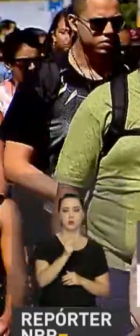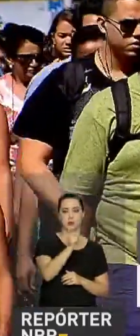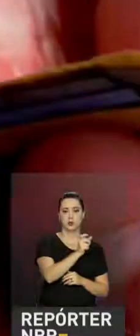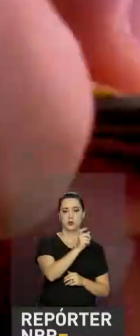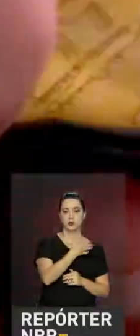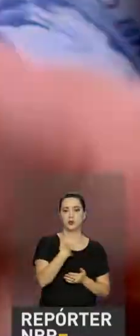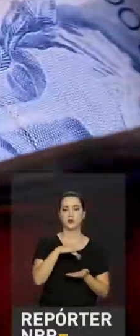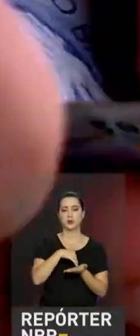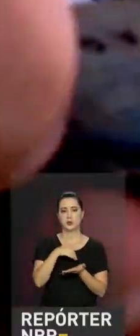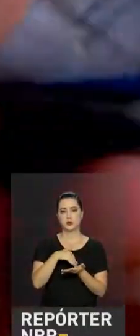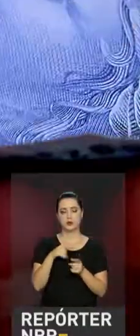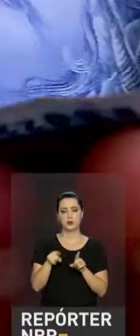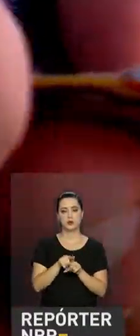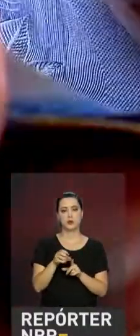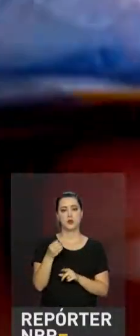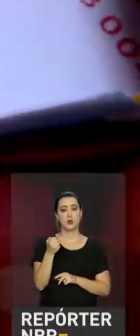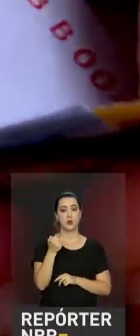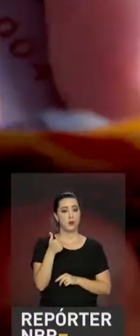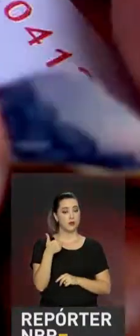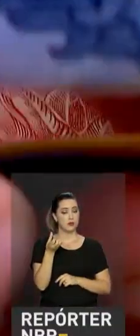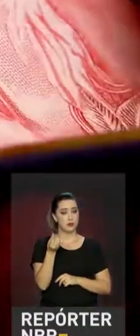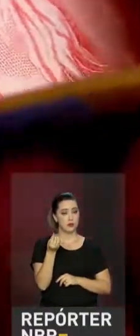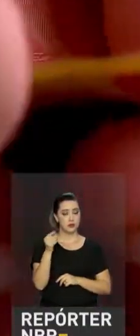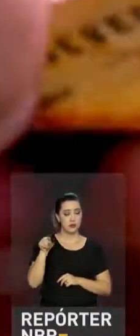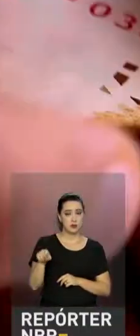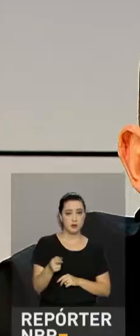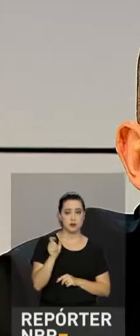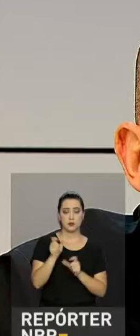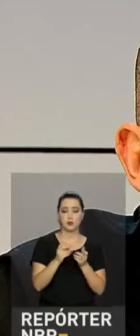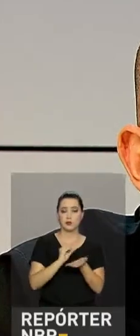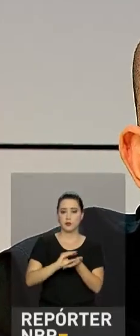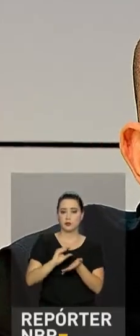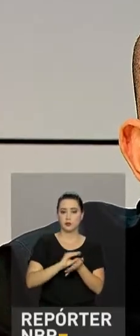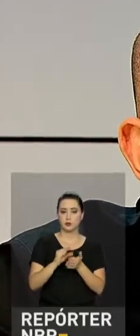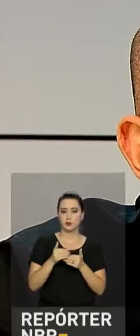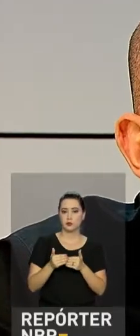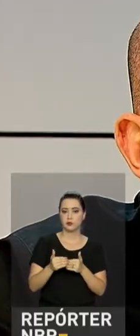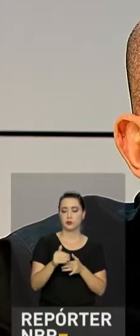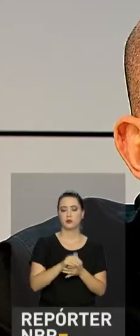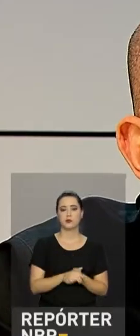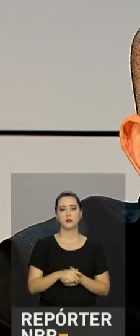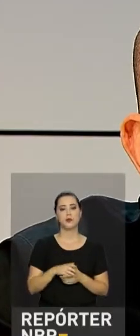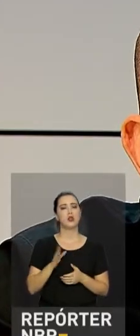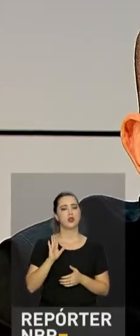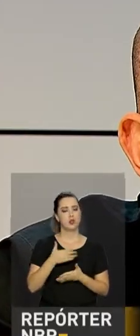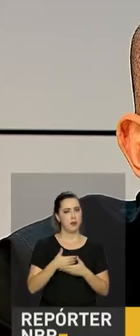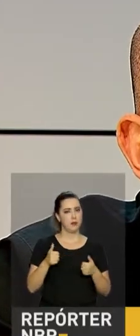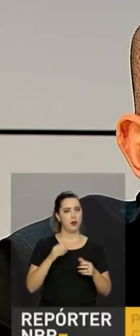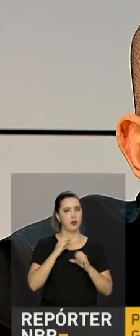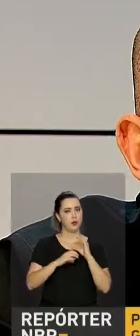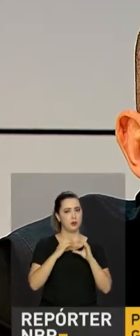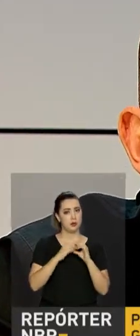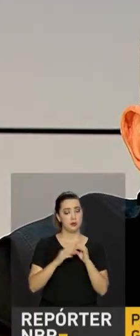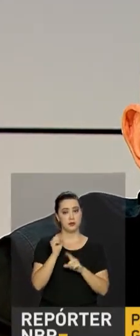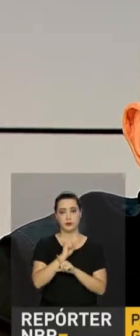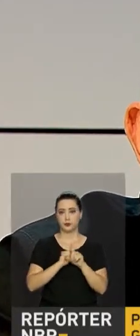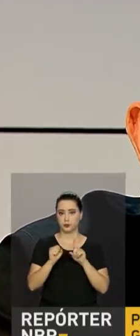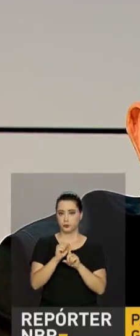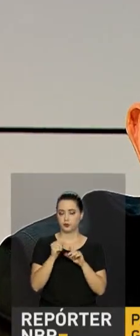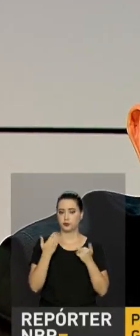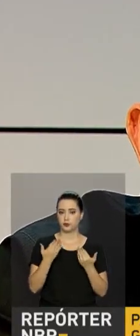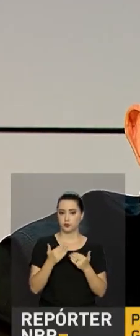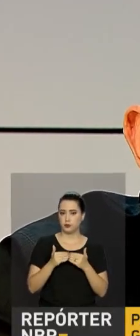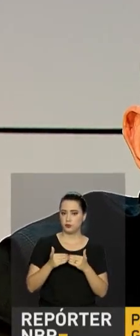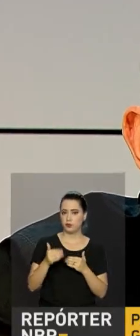e quase 600 mil investimentos ativos tudo tem melhorado muito a comunicação com a sociedade brasileira como um todo a partir do momento